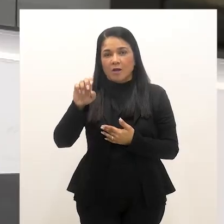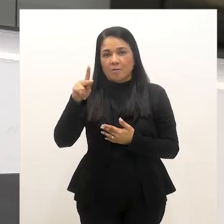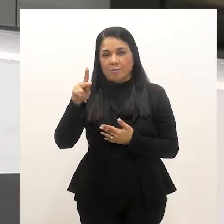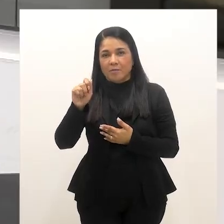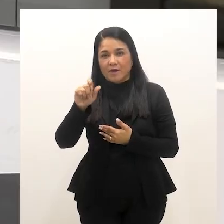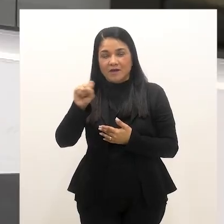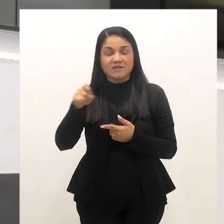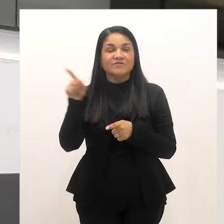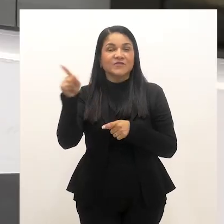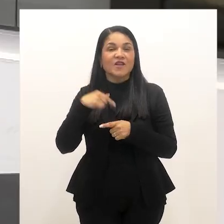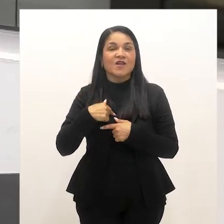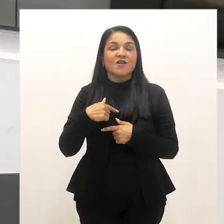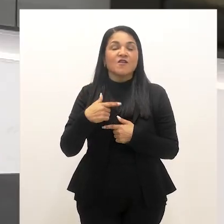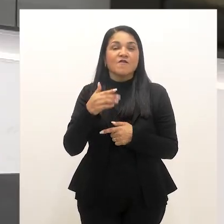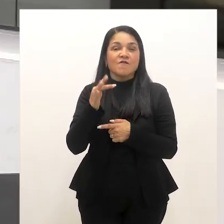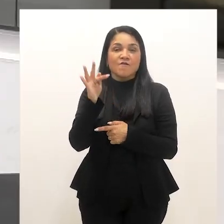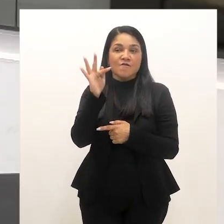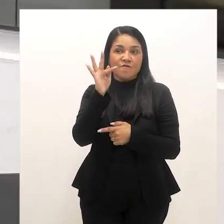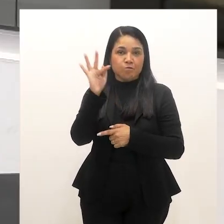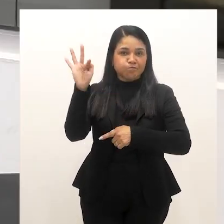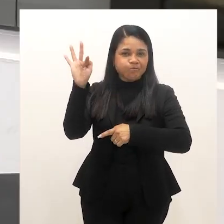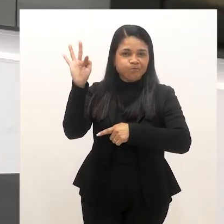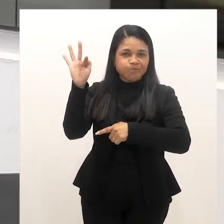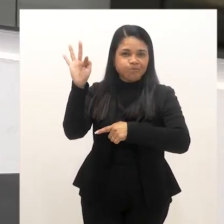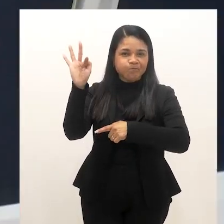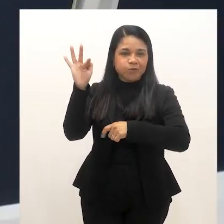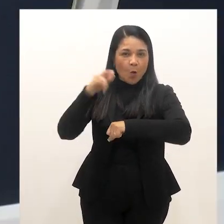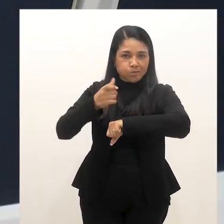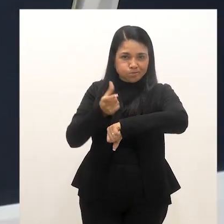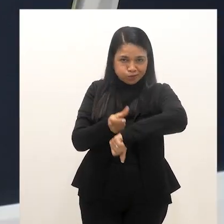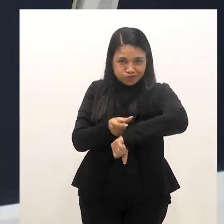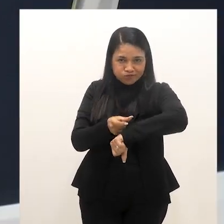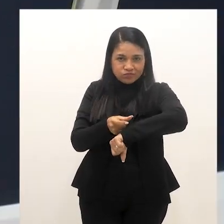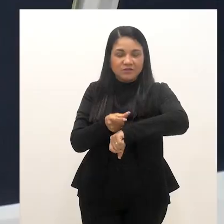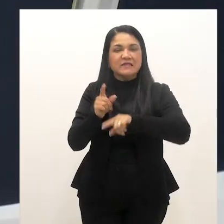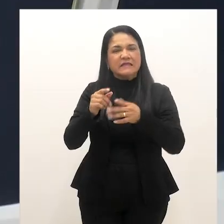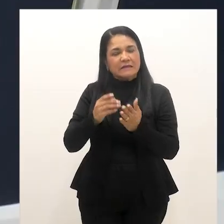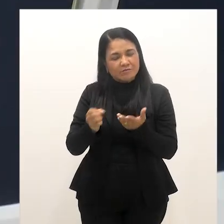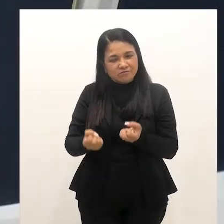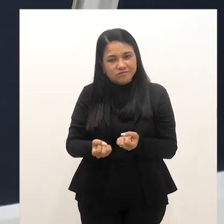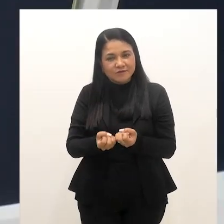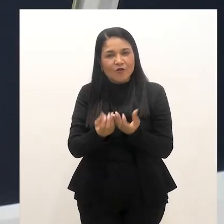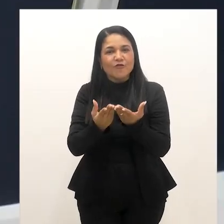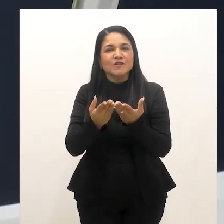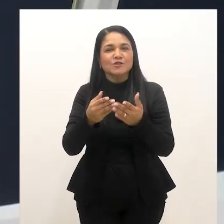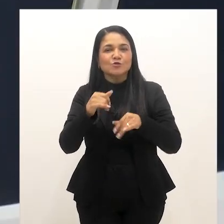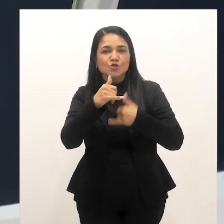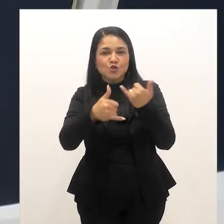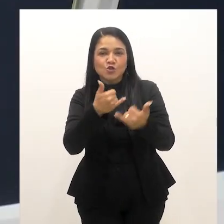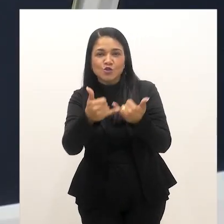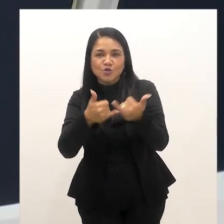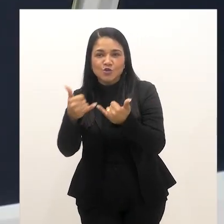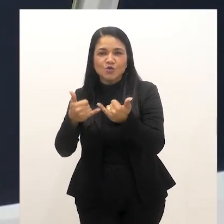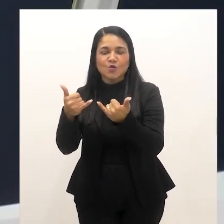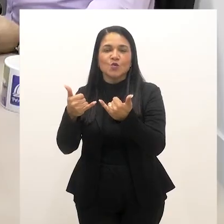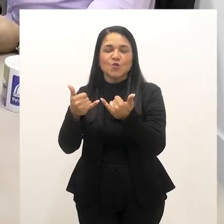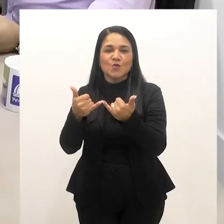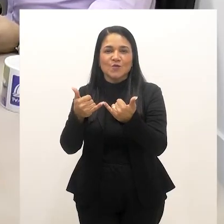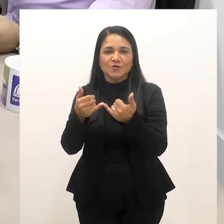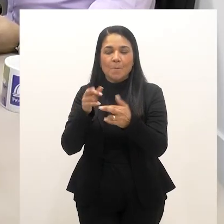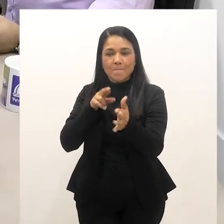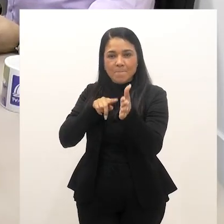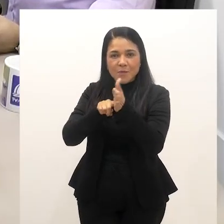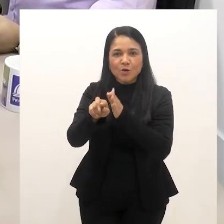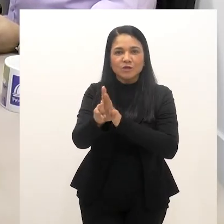lançou Jogos da Velha, vários games, né? Sim. Então, para trazer as pessoas para a leitura,